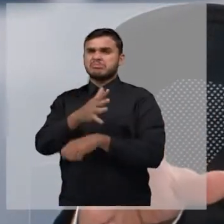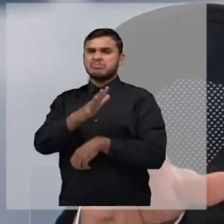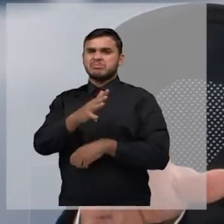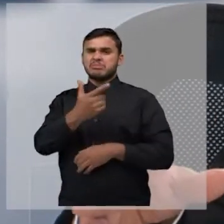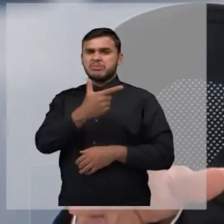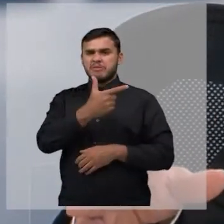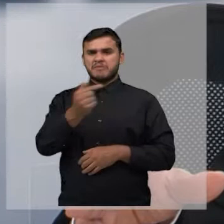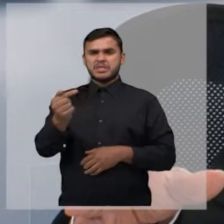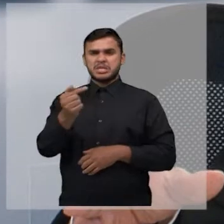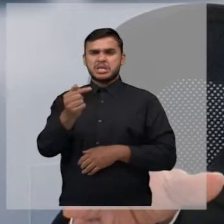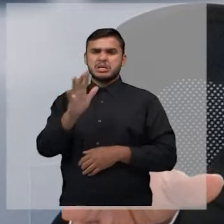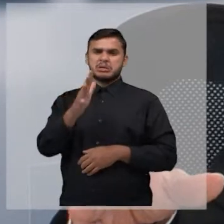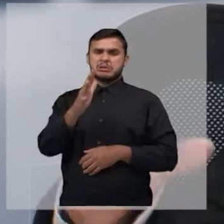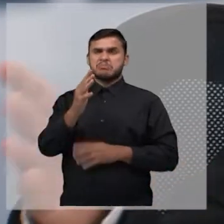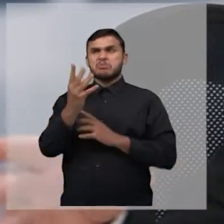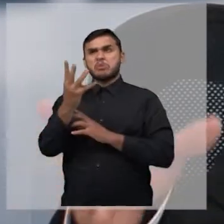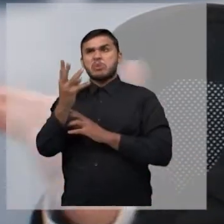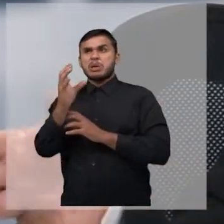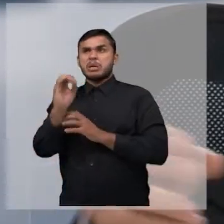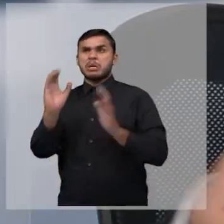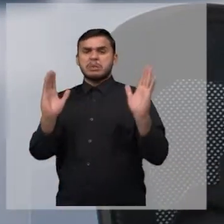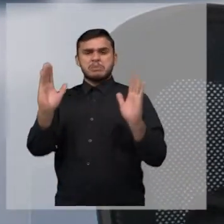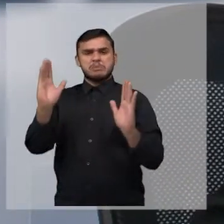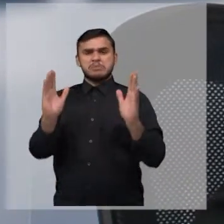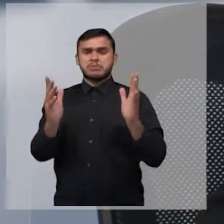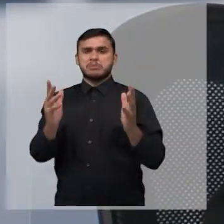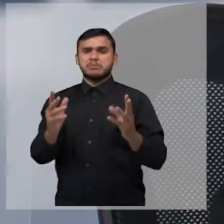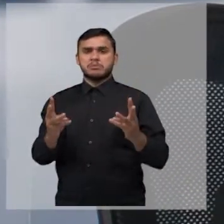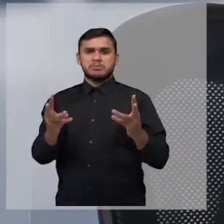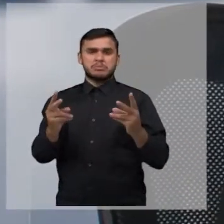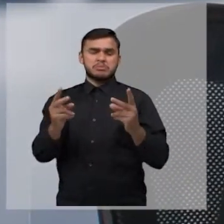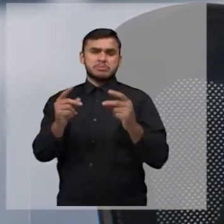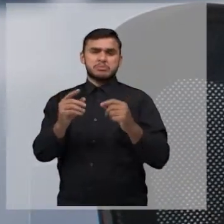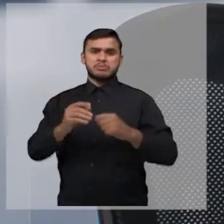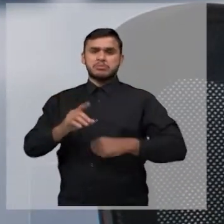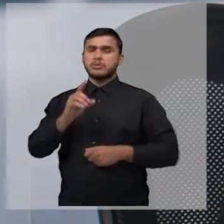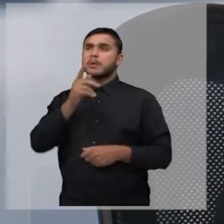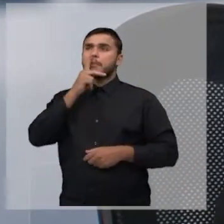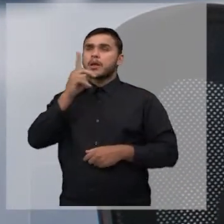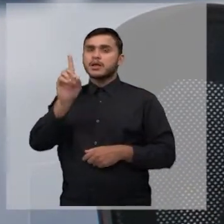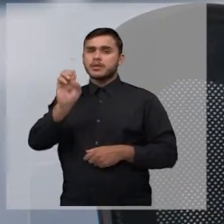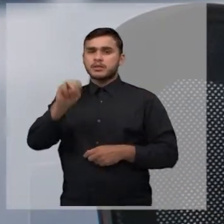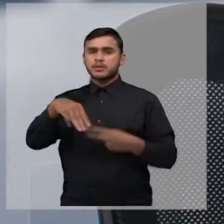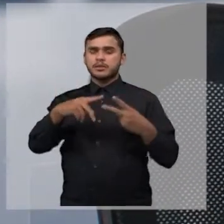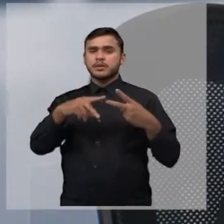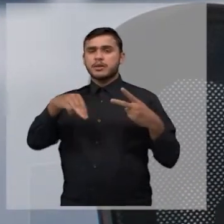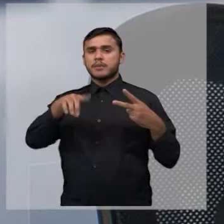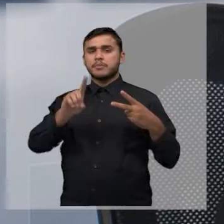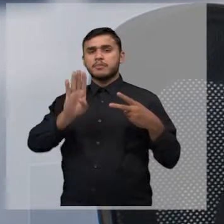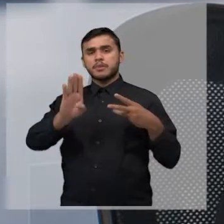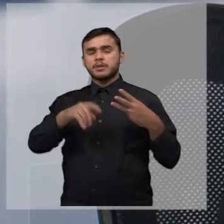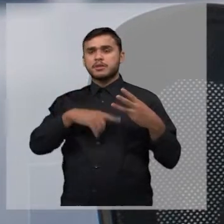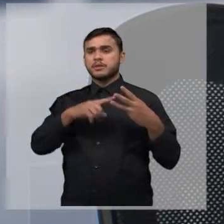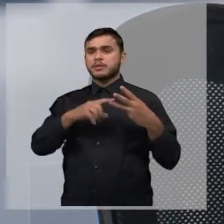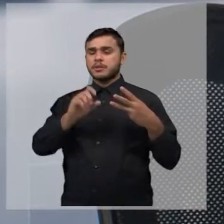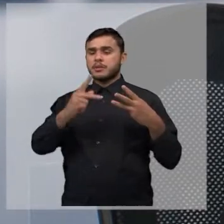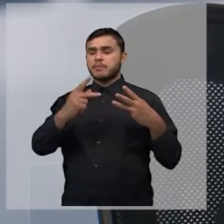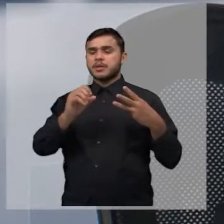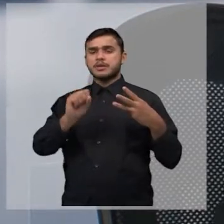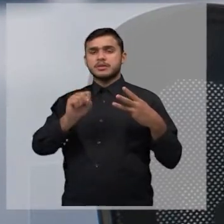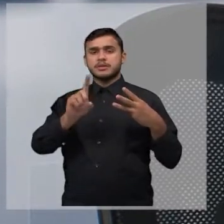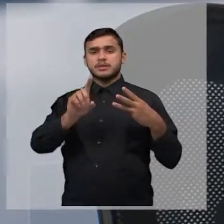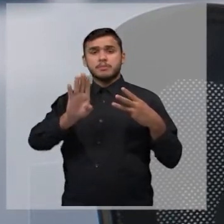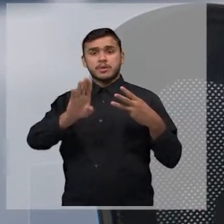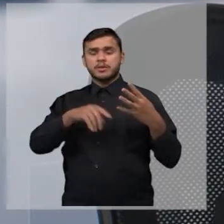27 a 40 deputados. Vamos numerar alguns deles. DEM, MDB, próprio